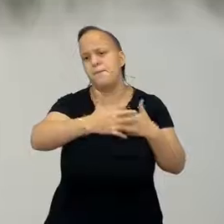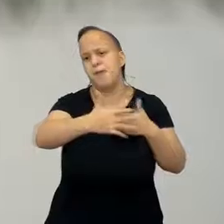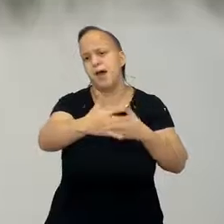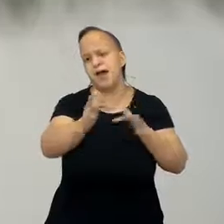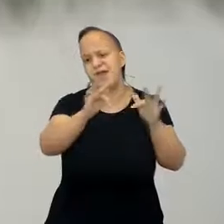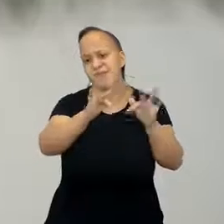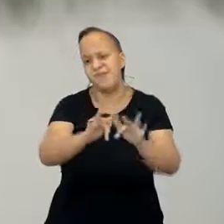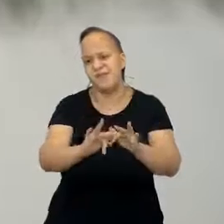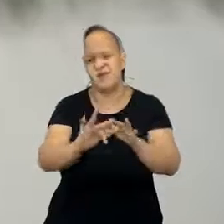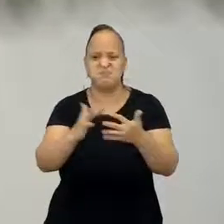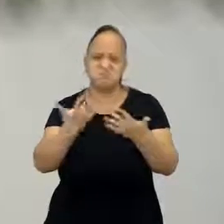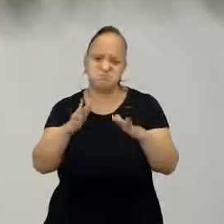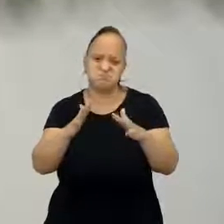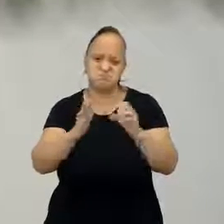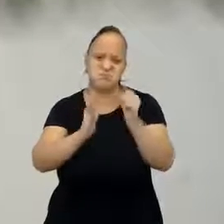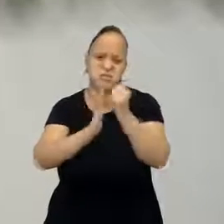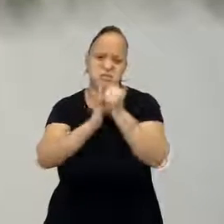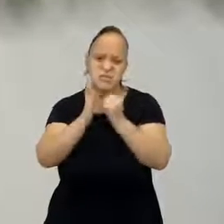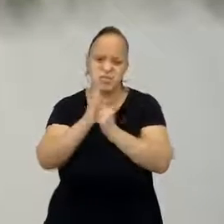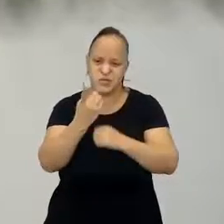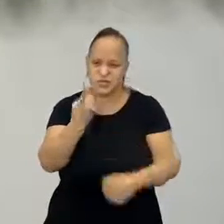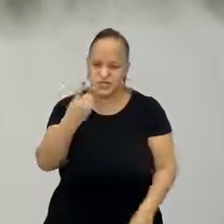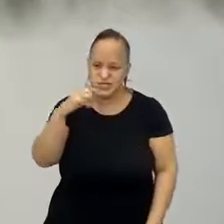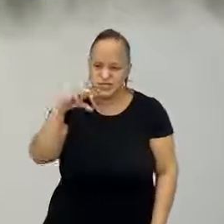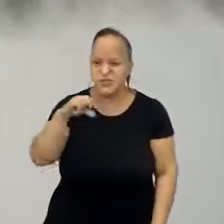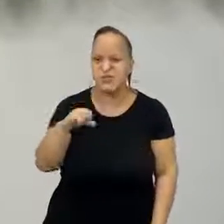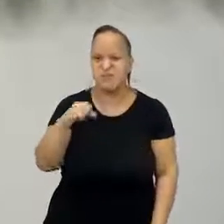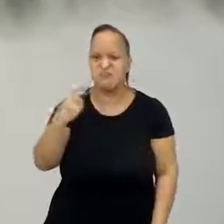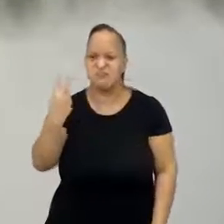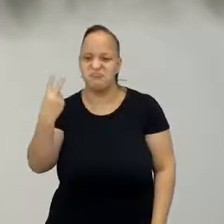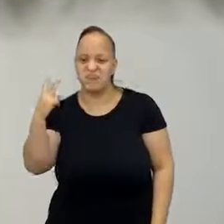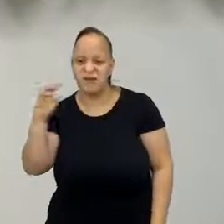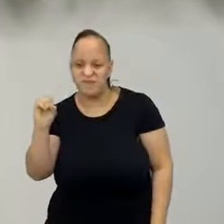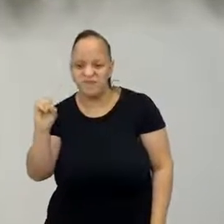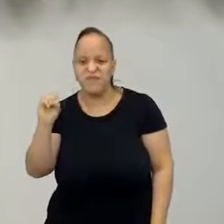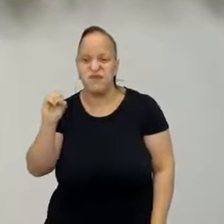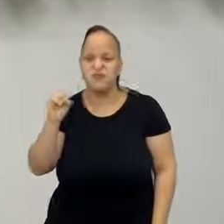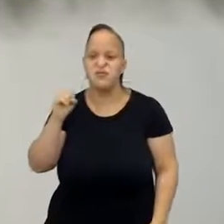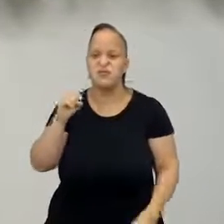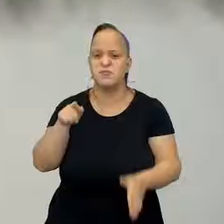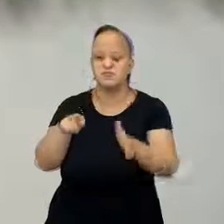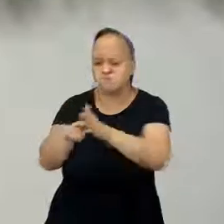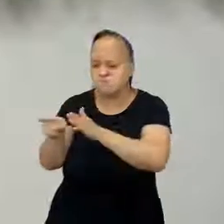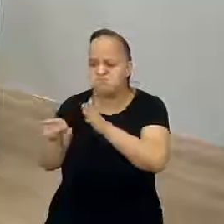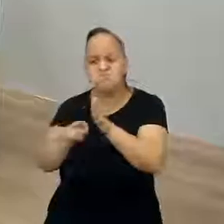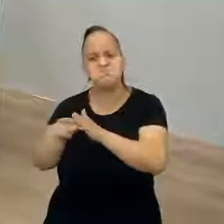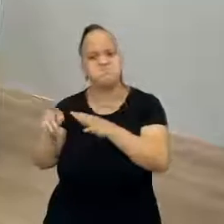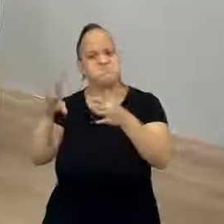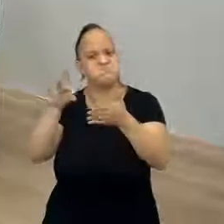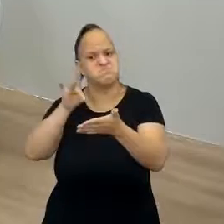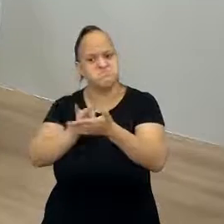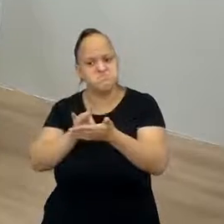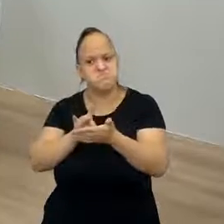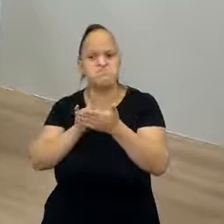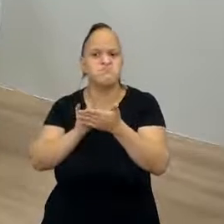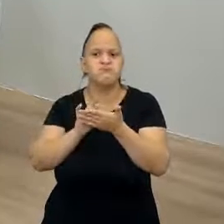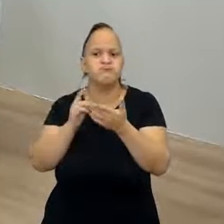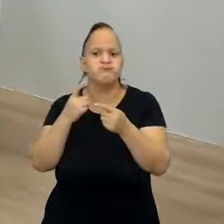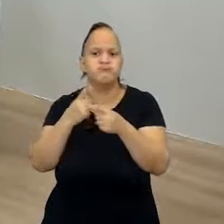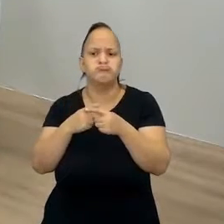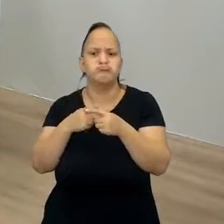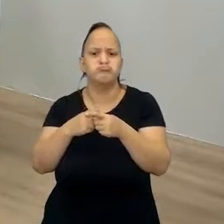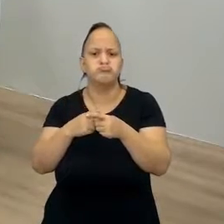século XIX, e aí século XX, se questionando de forma mais contundente, né, esse uso da razão